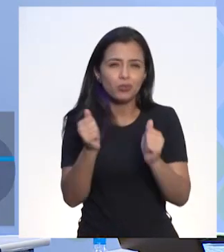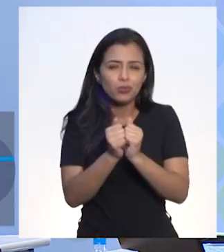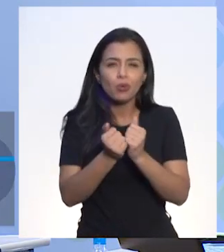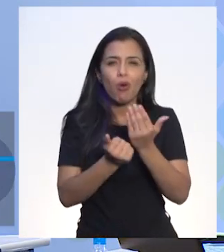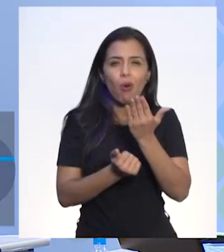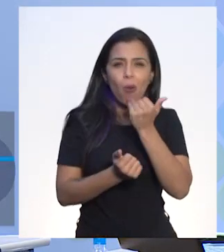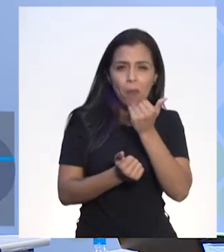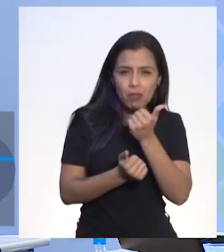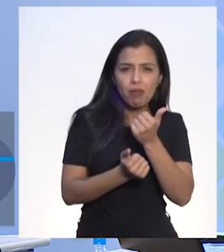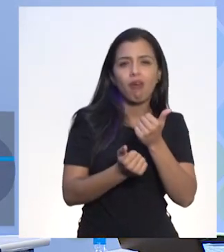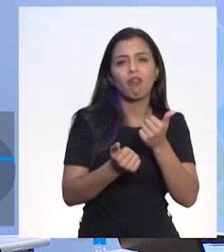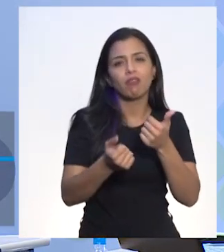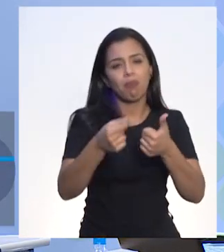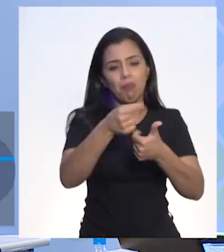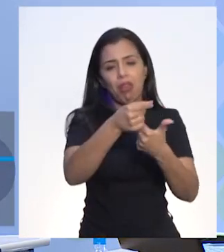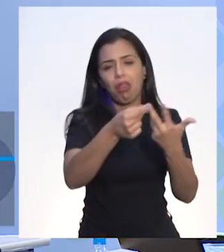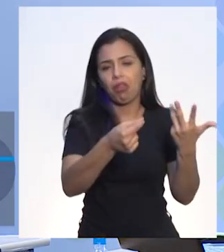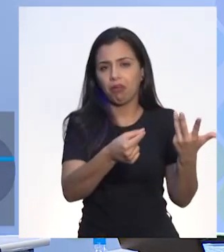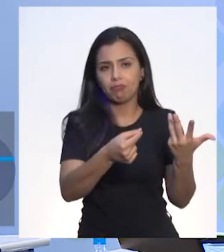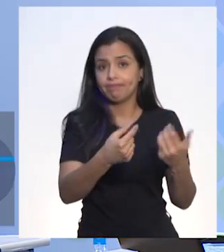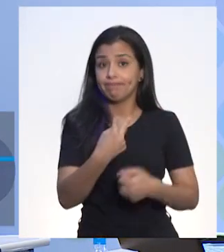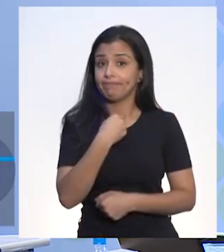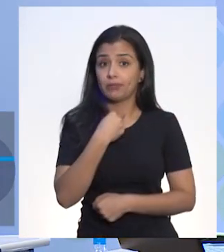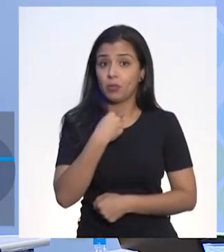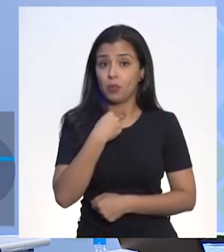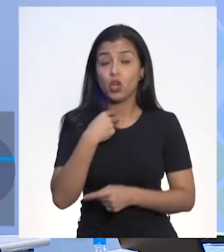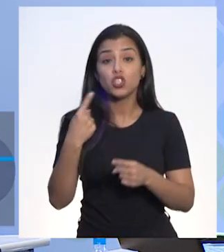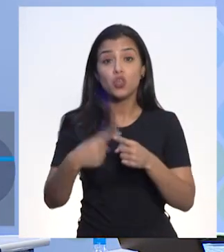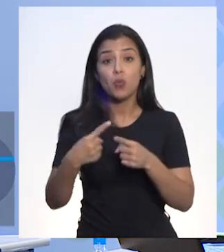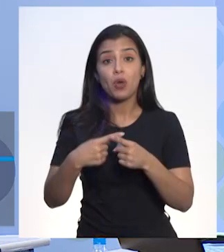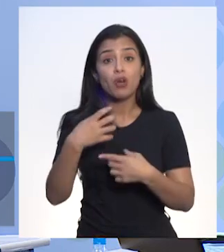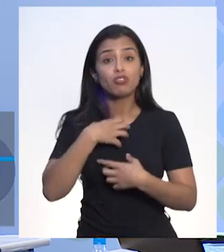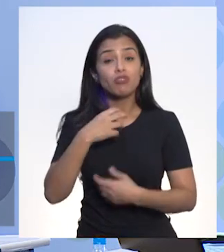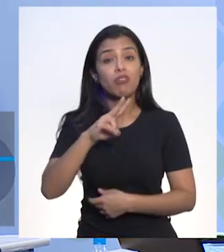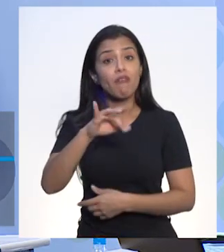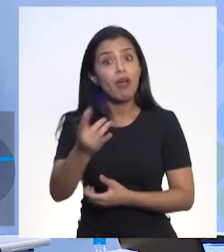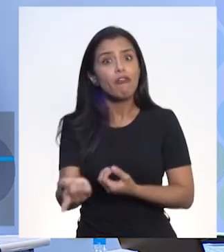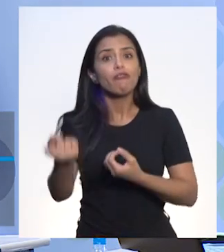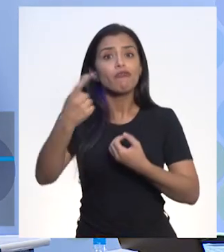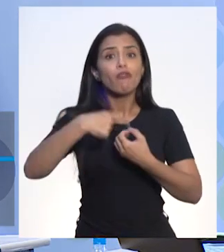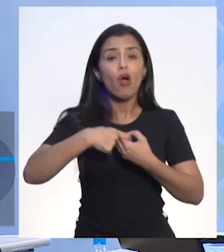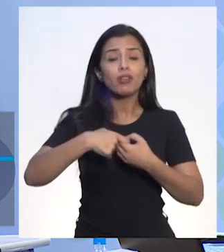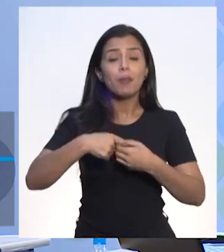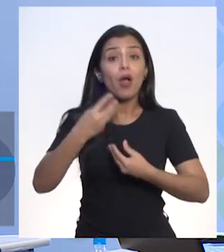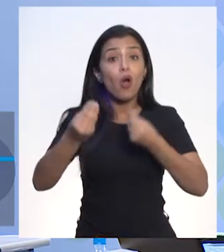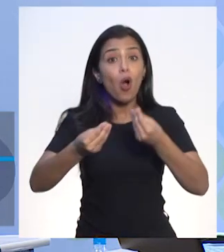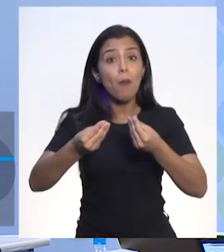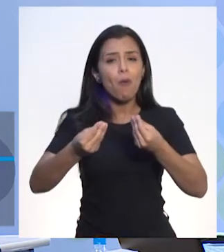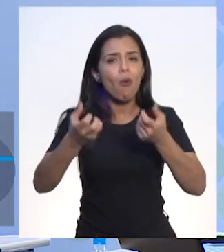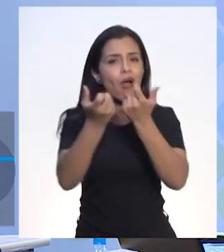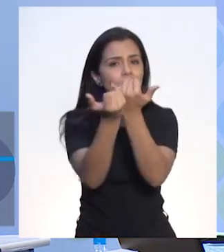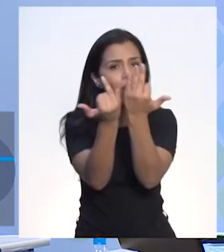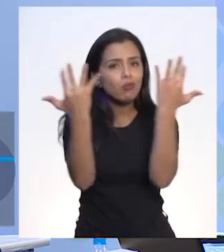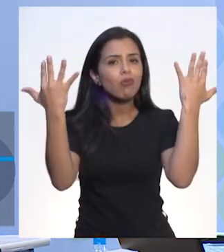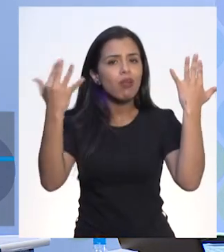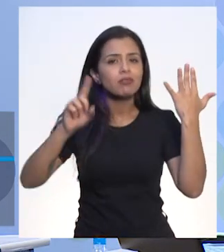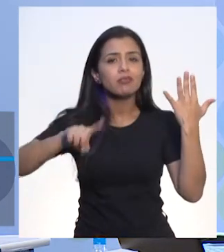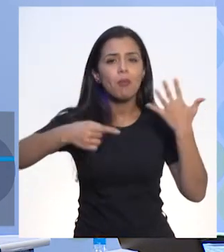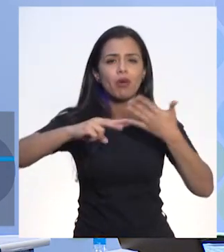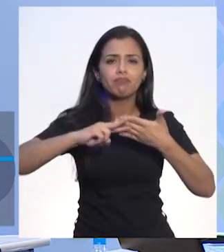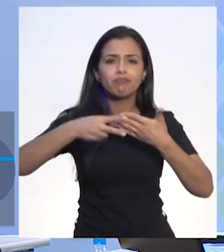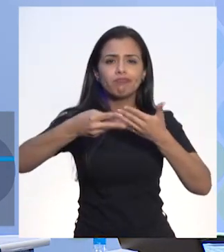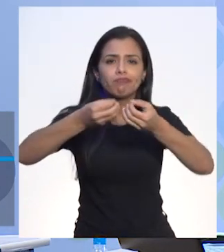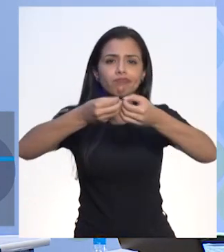faz a compostagem, né, porque isso aí volta para a natureza e acaba danificando